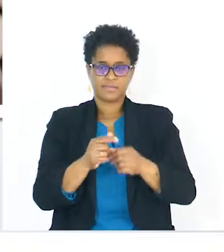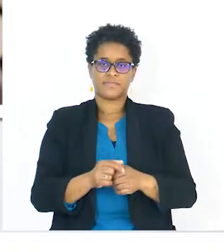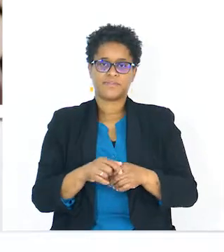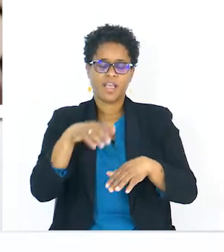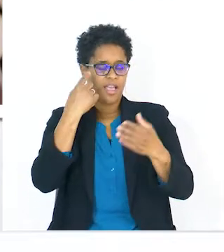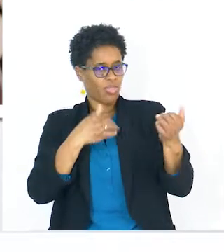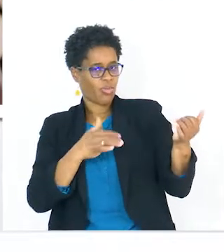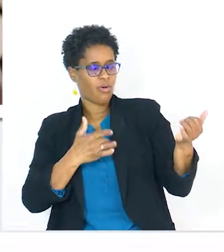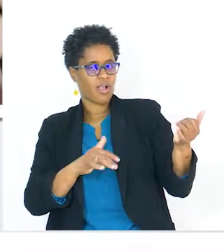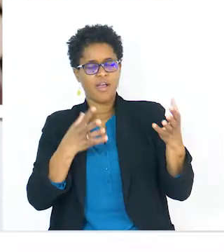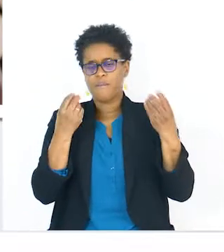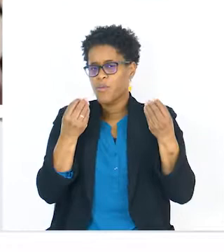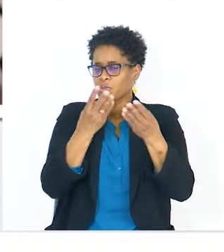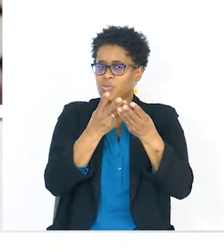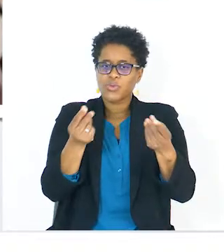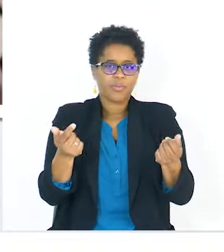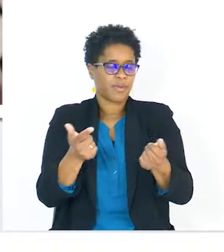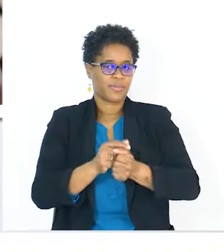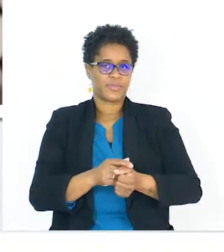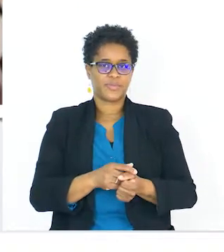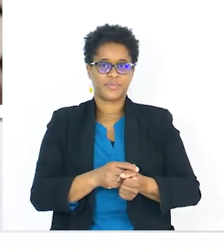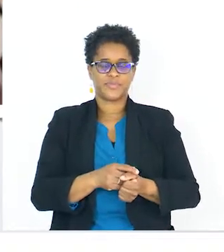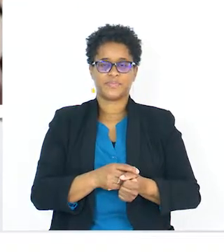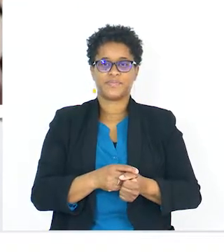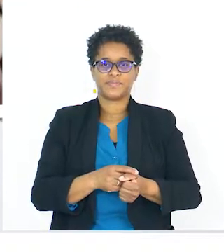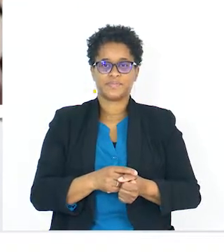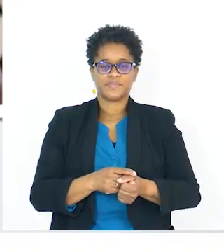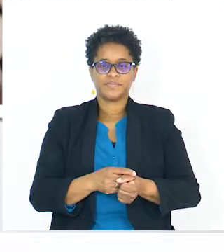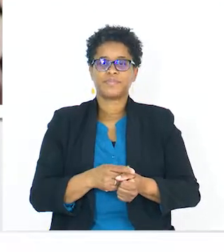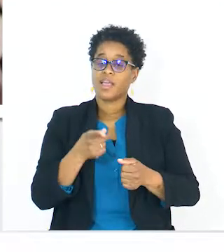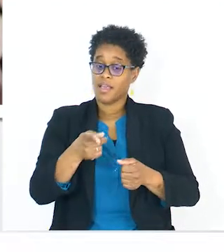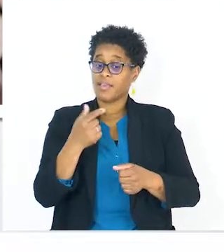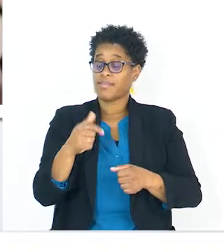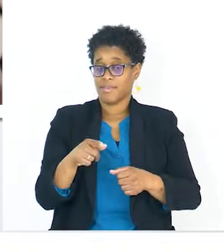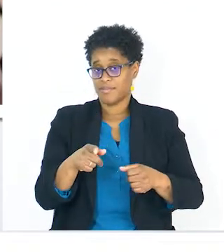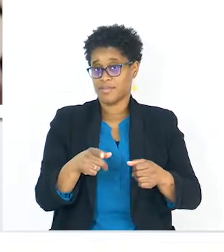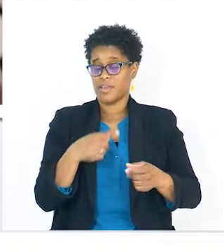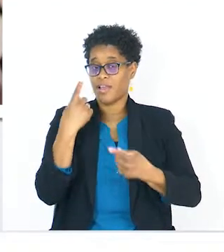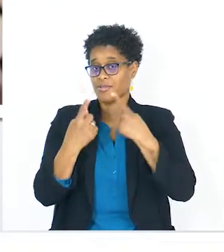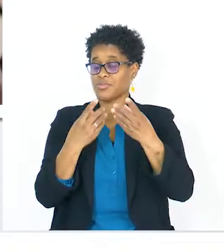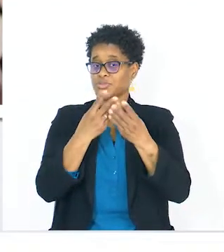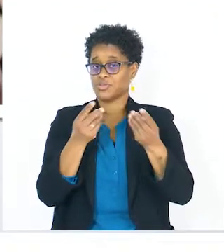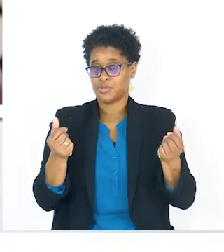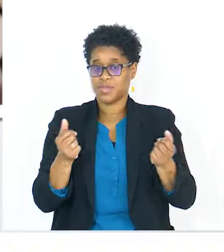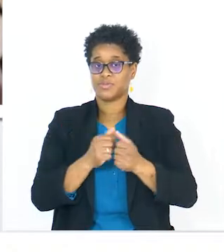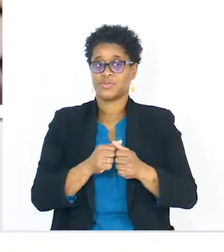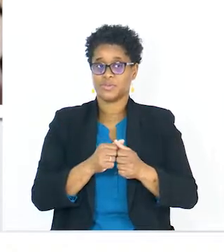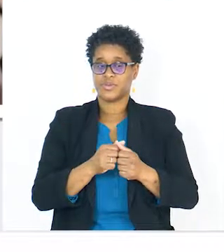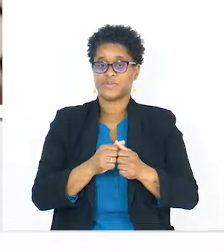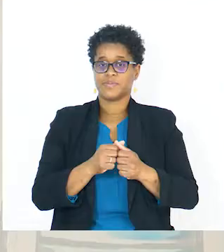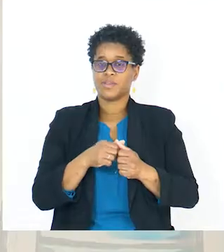Aprende-se a tocar vários instrumentos. Aqui temos alguns